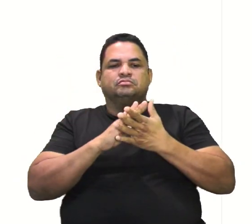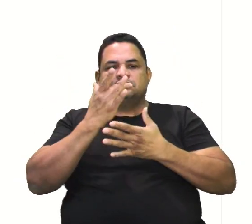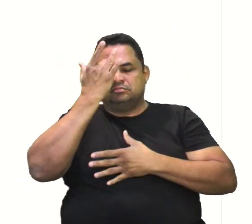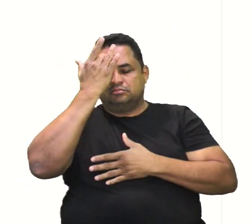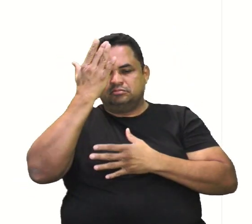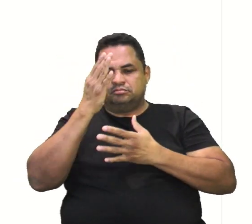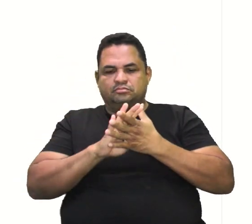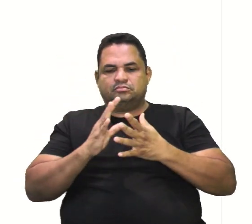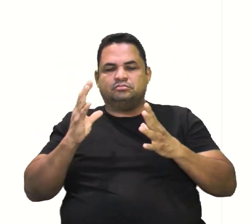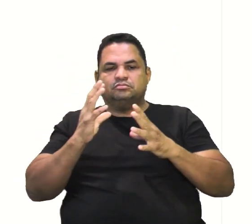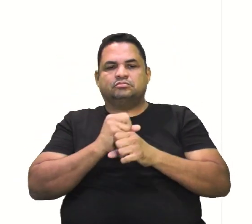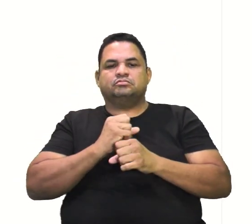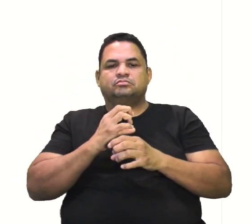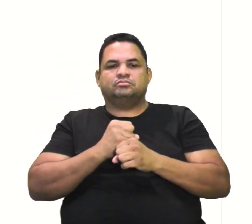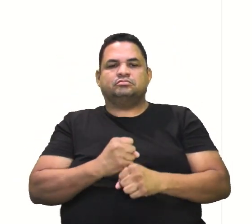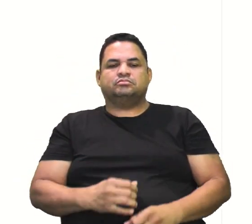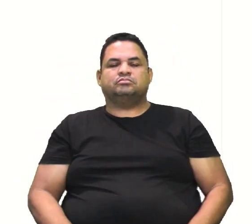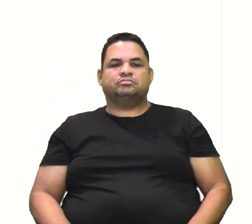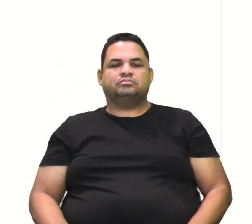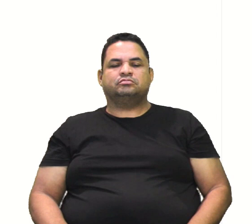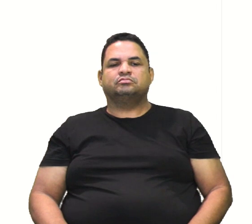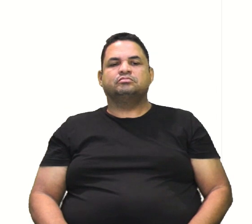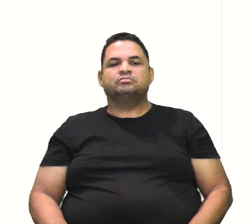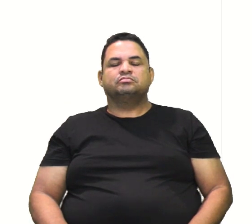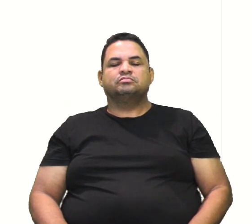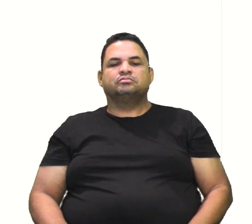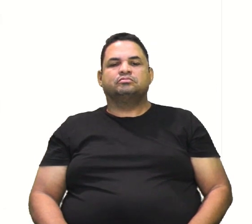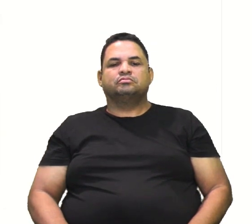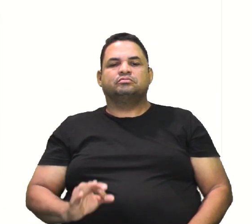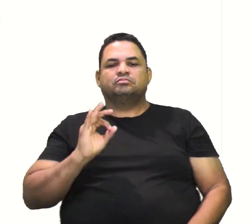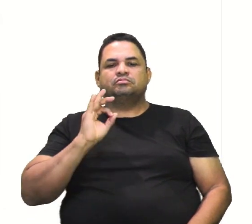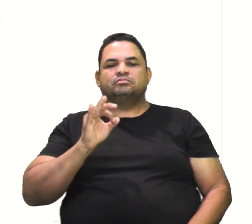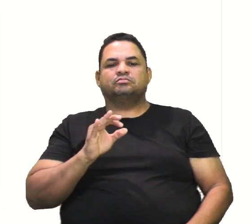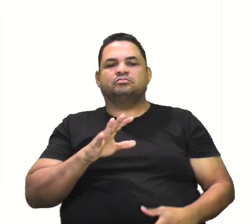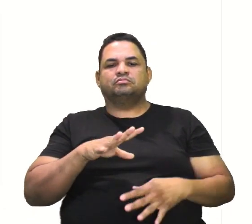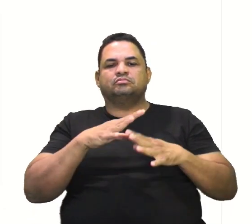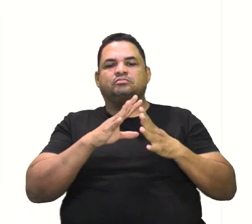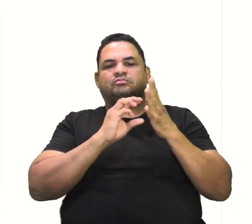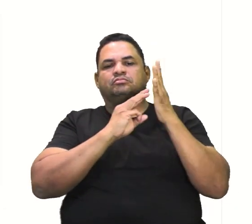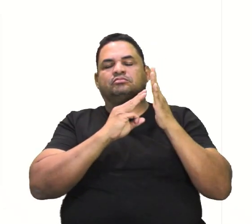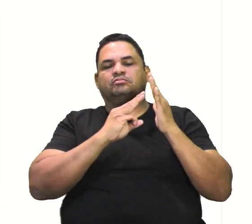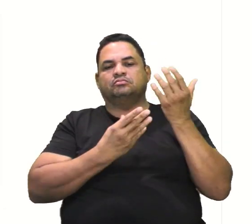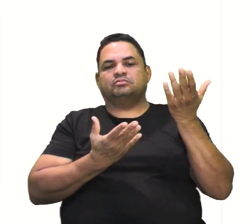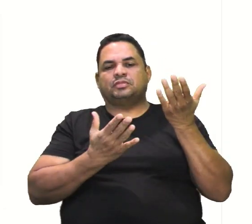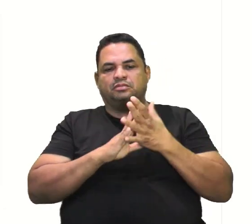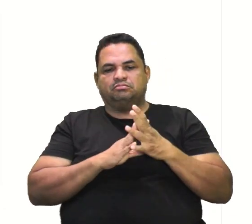para facilitar a resolução, certo? Então, temos um modelo